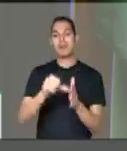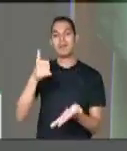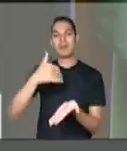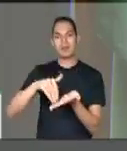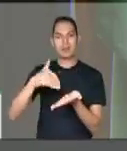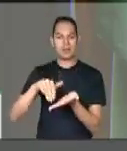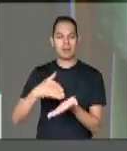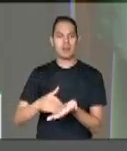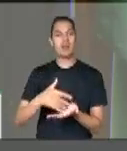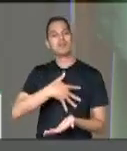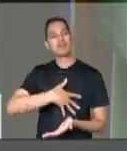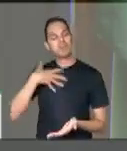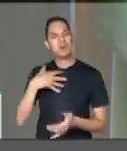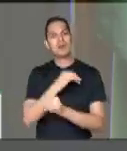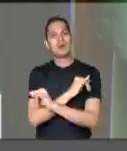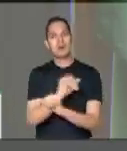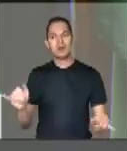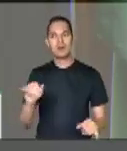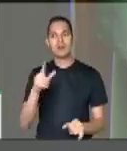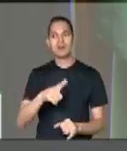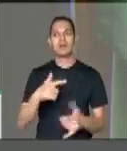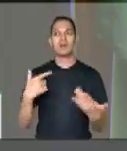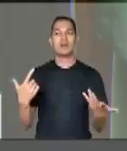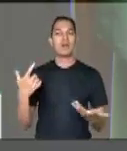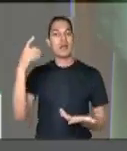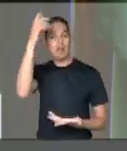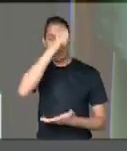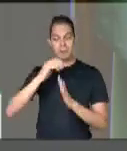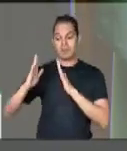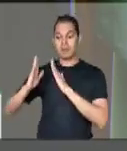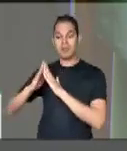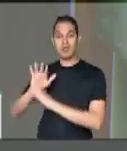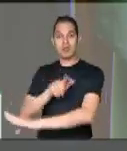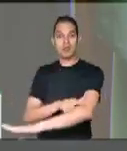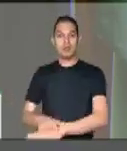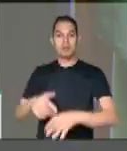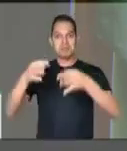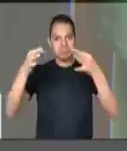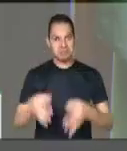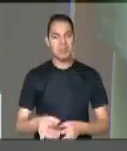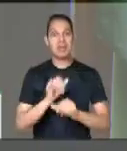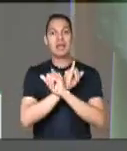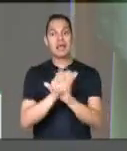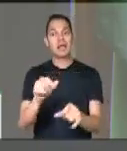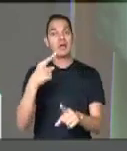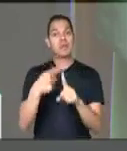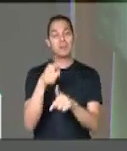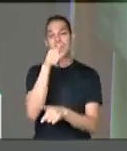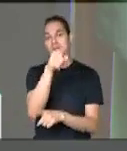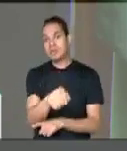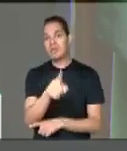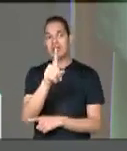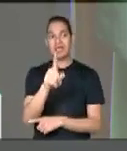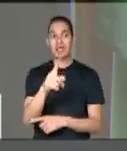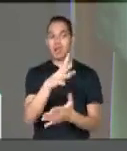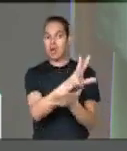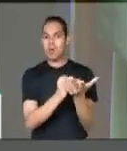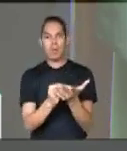honra, digo que isso aqui me faço limpo porque aprendi de casa. Recado esse que eu lhe dou porque você, assim, o mau exemplo dá ao seu